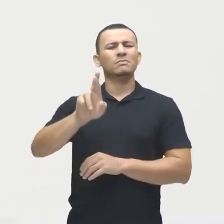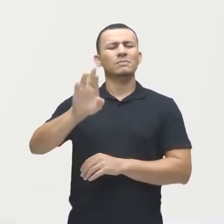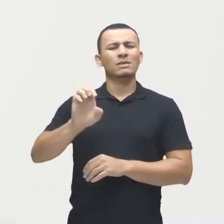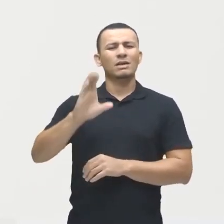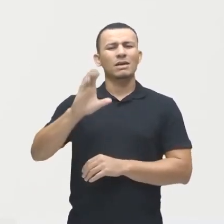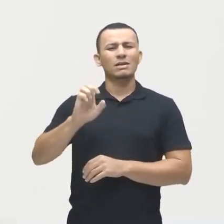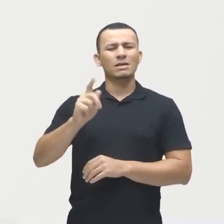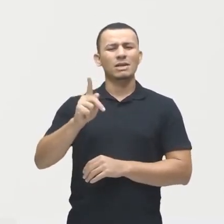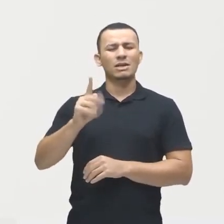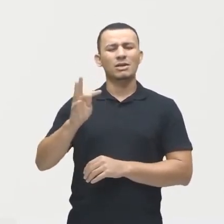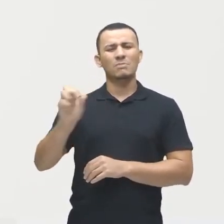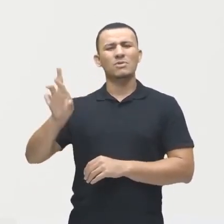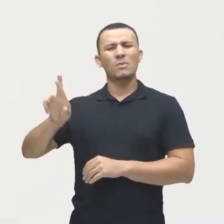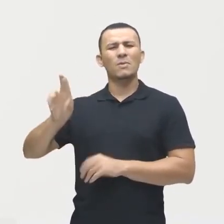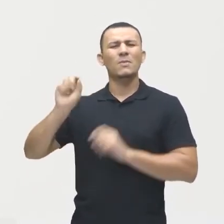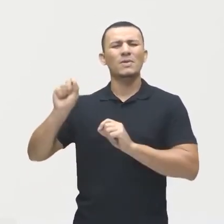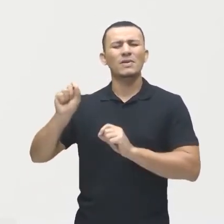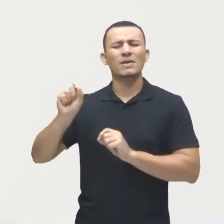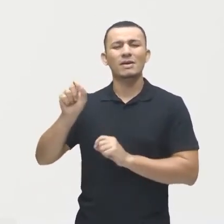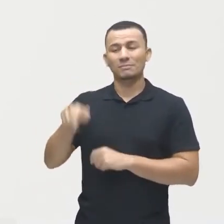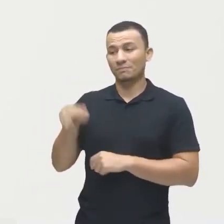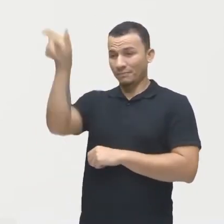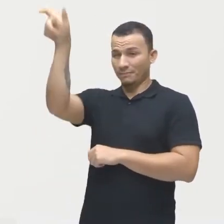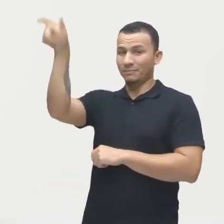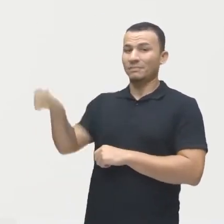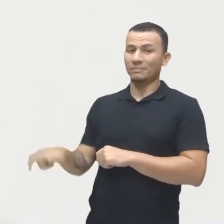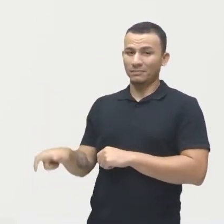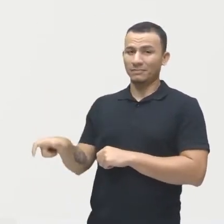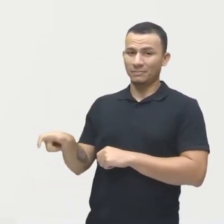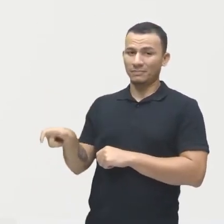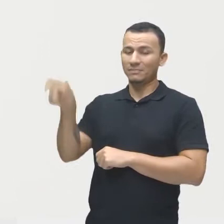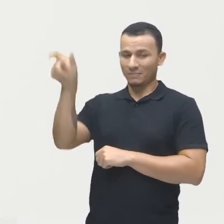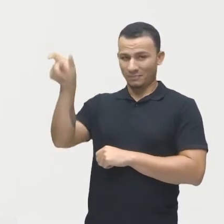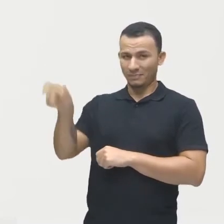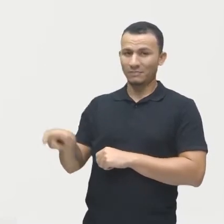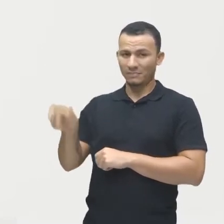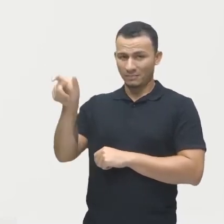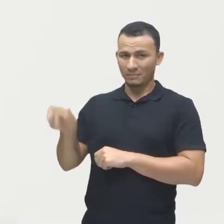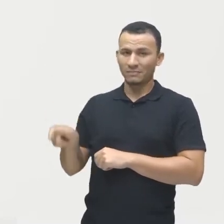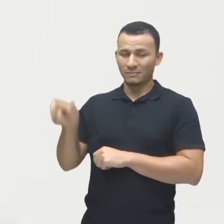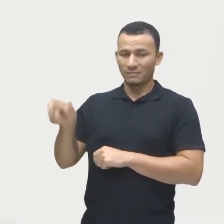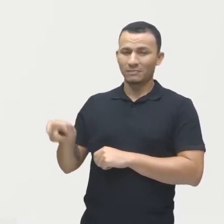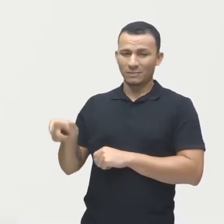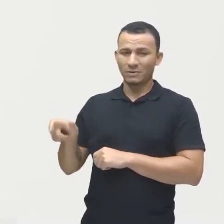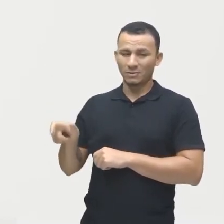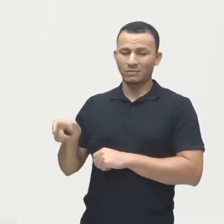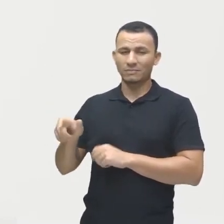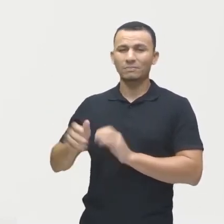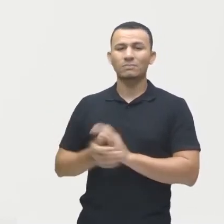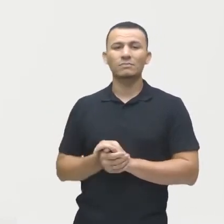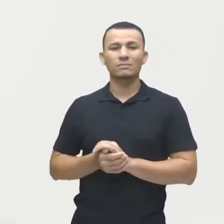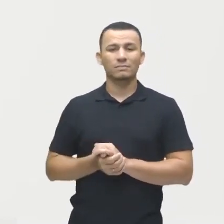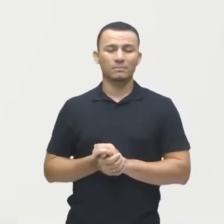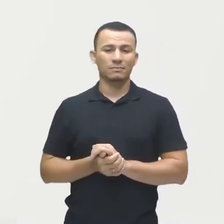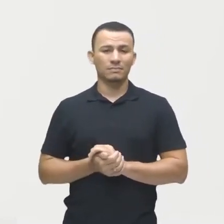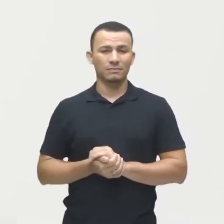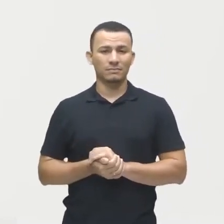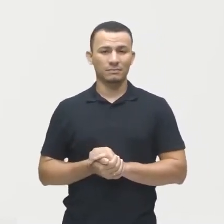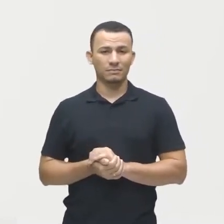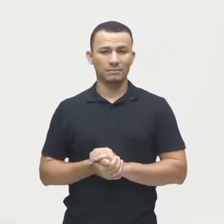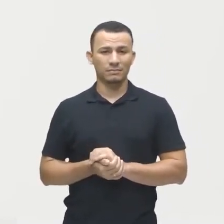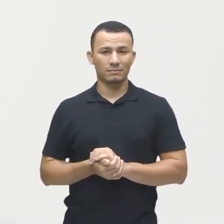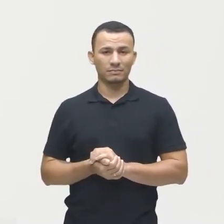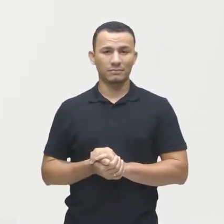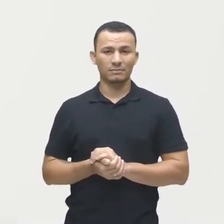Quem é o receptor, professora? O receptor, vou colocar aqui, também chamado de destinatário